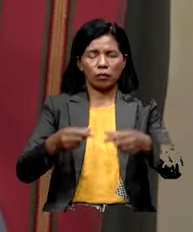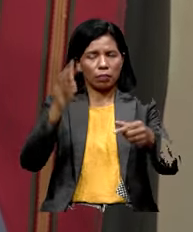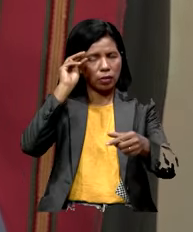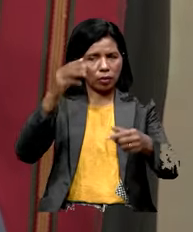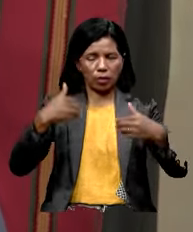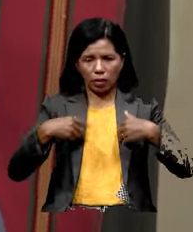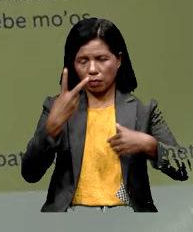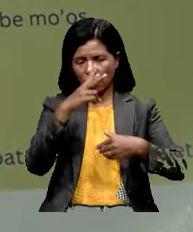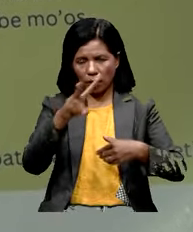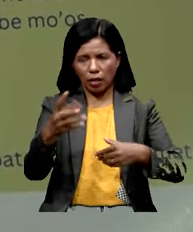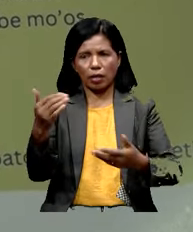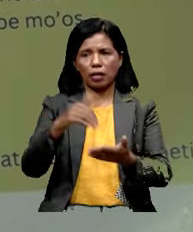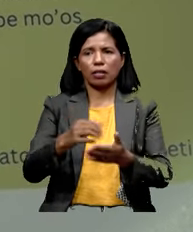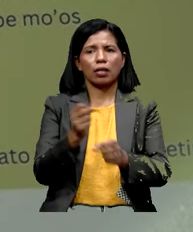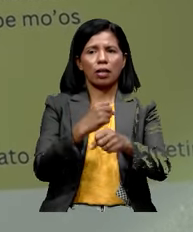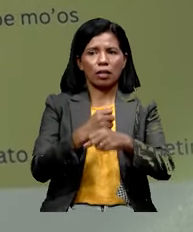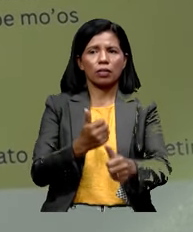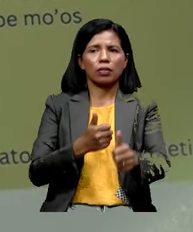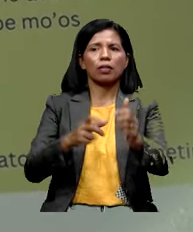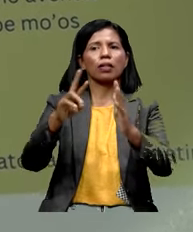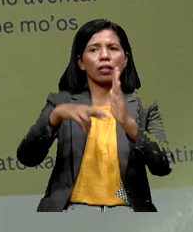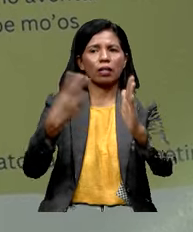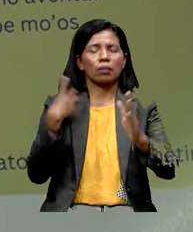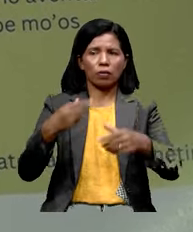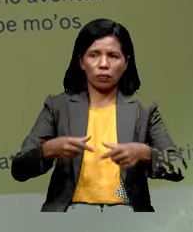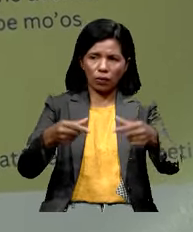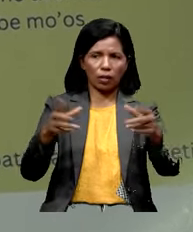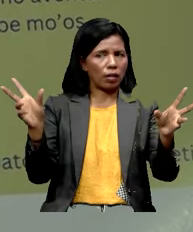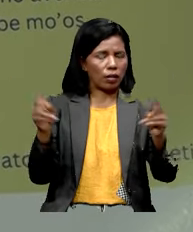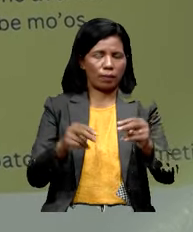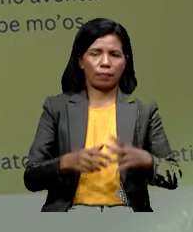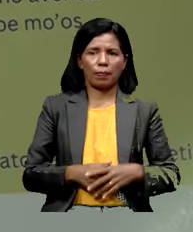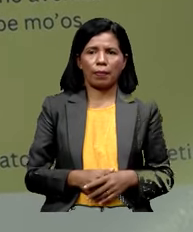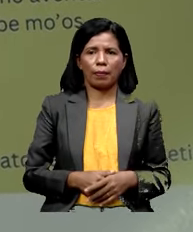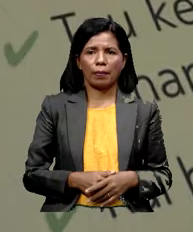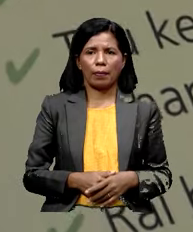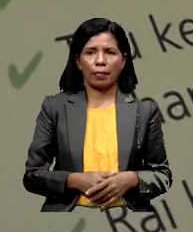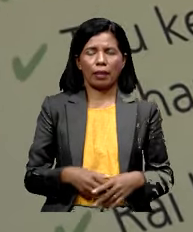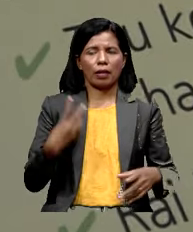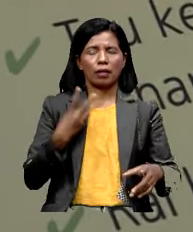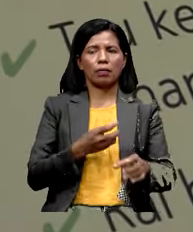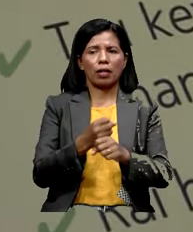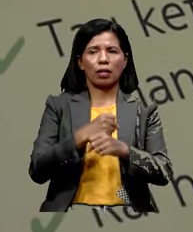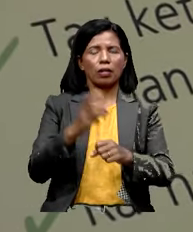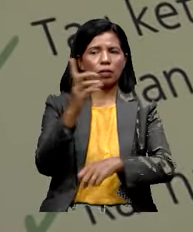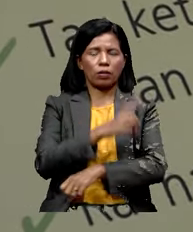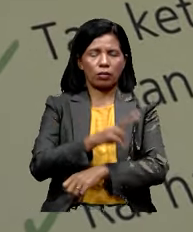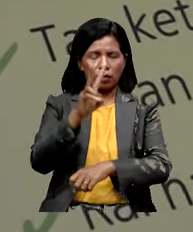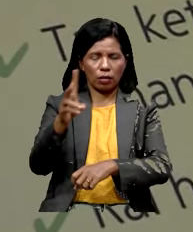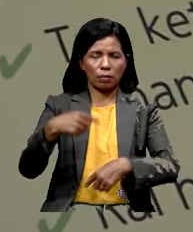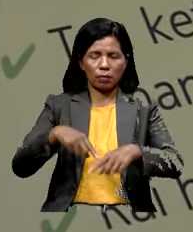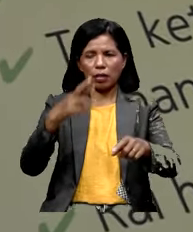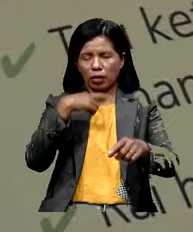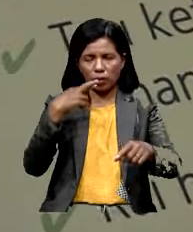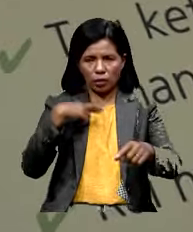fil fali. Será que sir haltu iruni medidas ne mem aka ami fo kalai? Então, ami halo lorun rua, ami bahia ya restaurante,